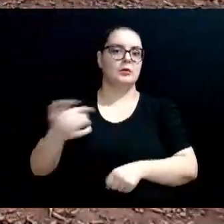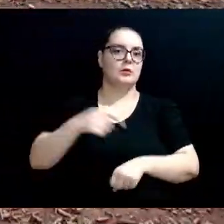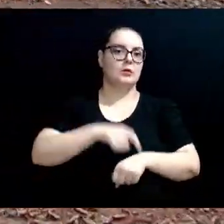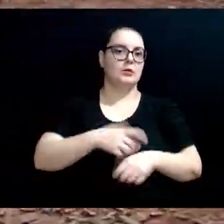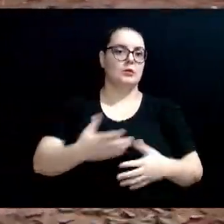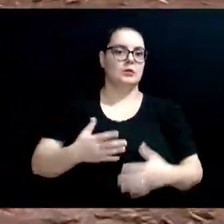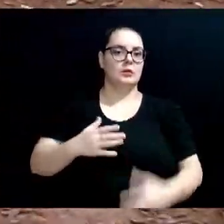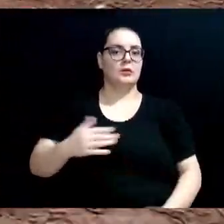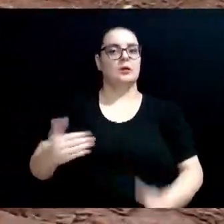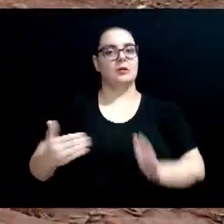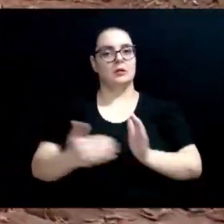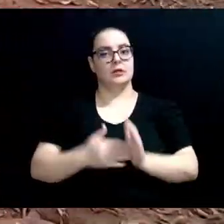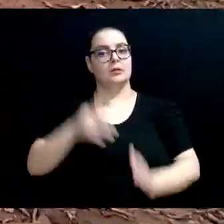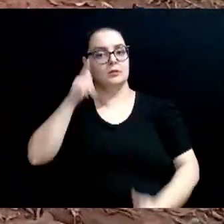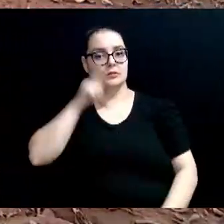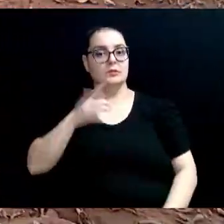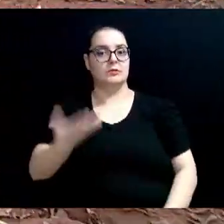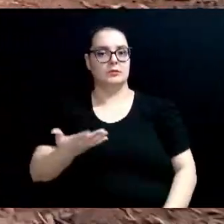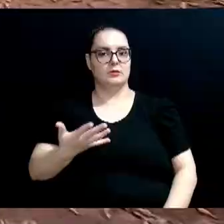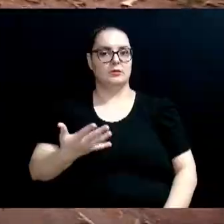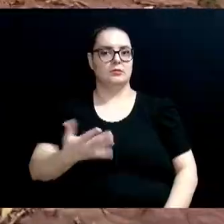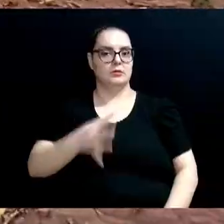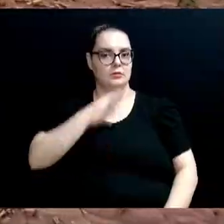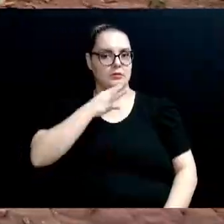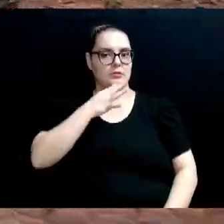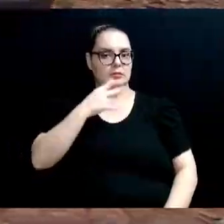você conhecer os seus filhos?